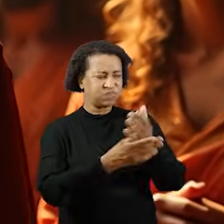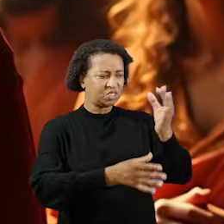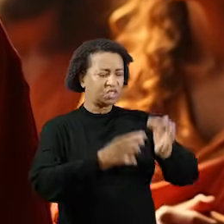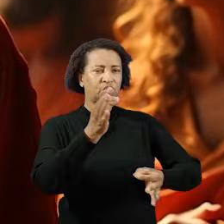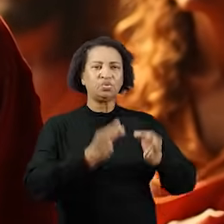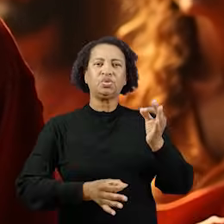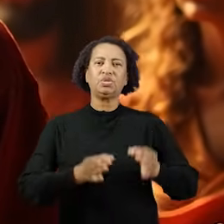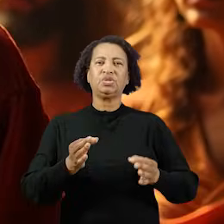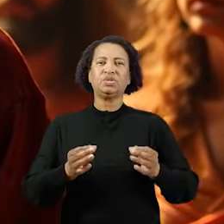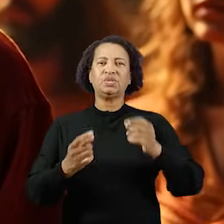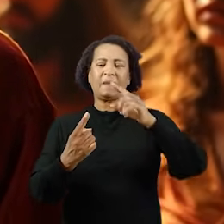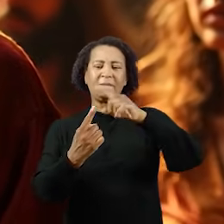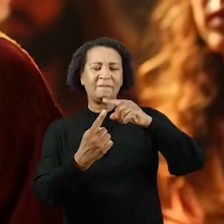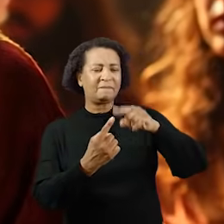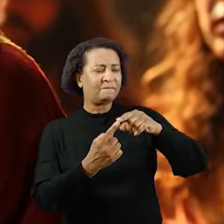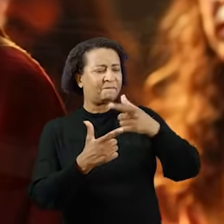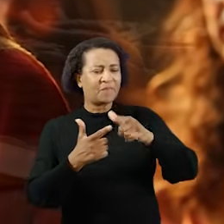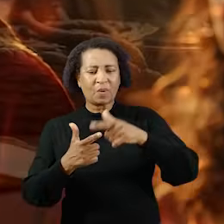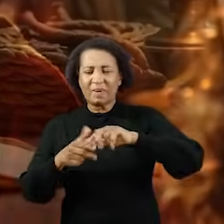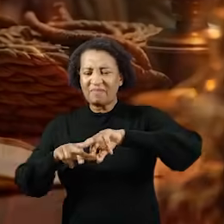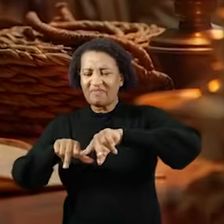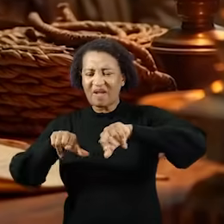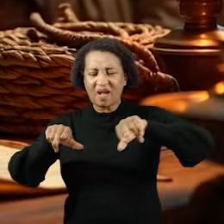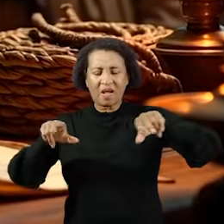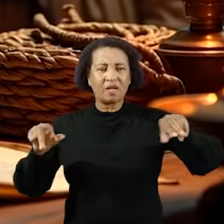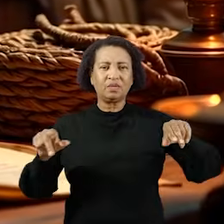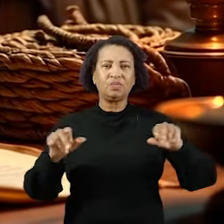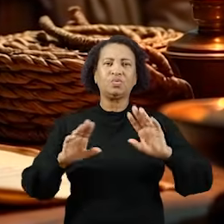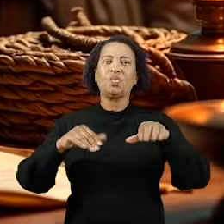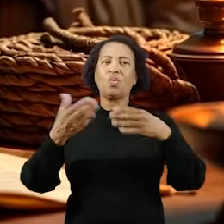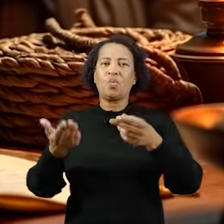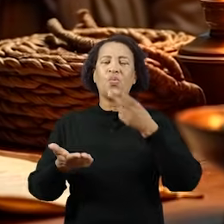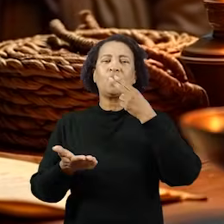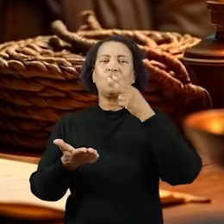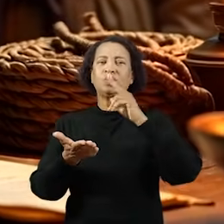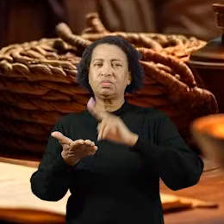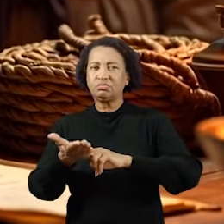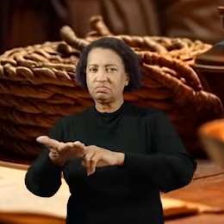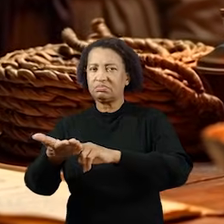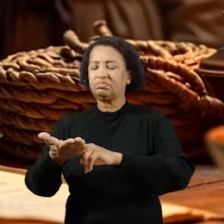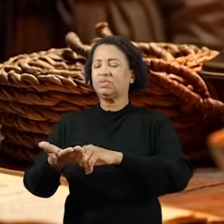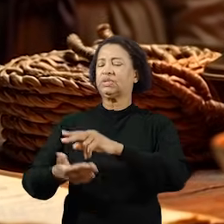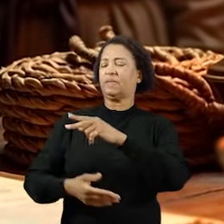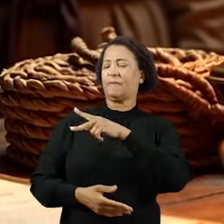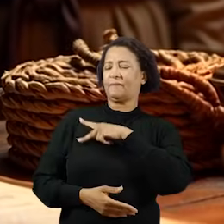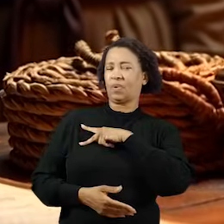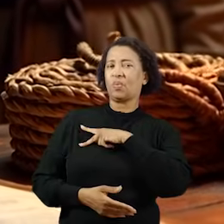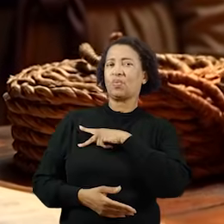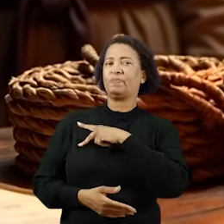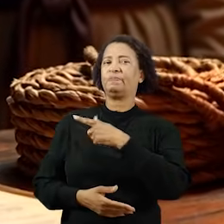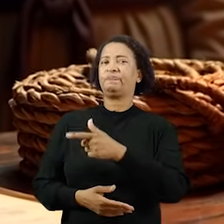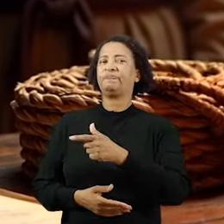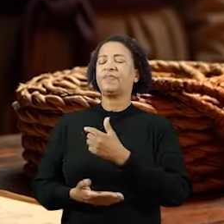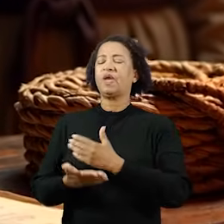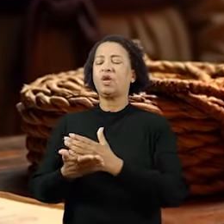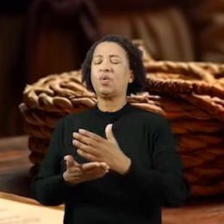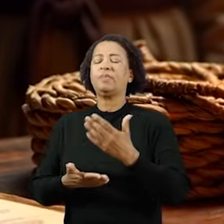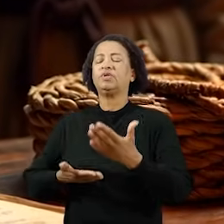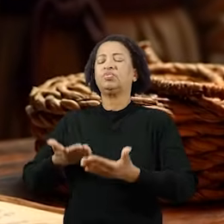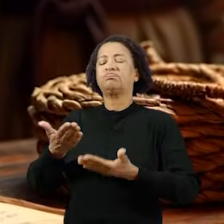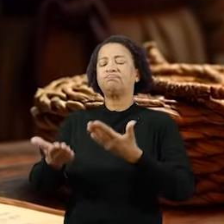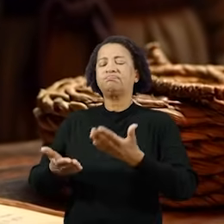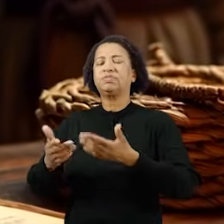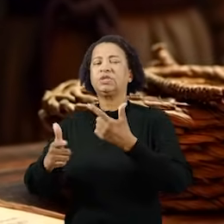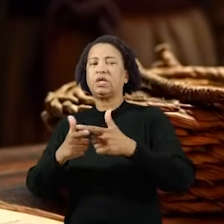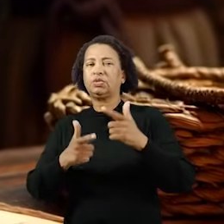irmão, enfim, todo tipo de problemas. Quando Paulo escreveu esta carta aos Coríntios e começou a tratar